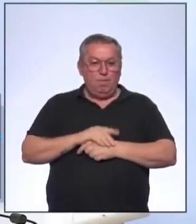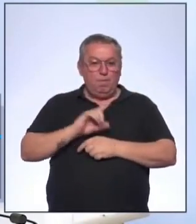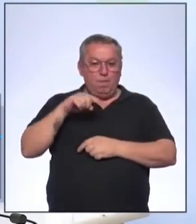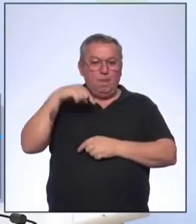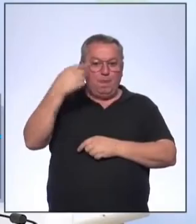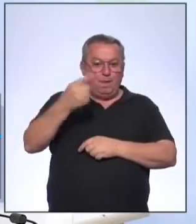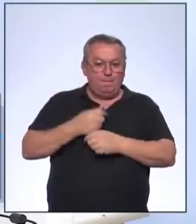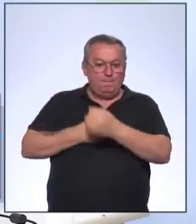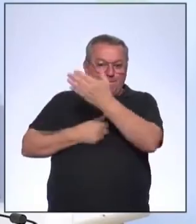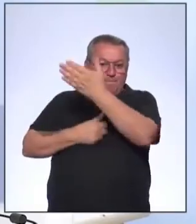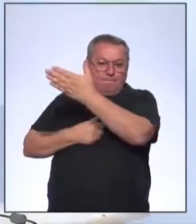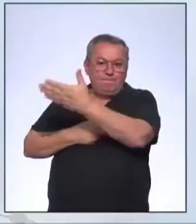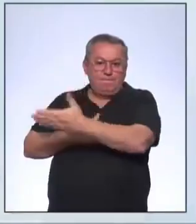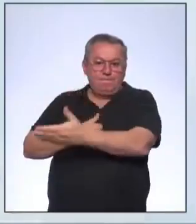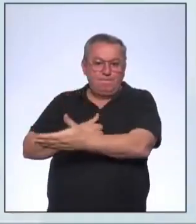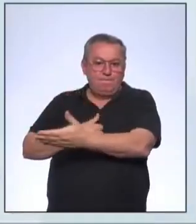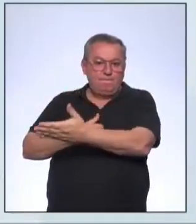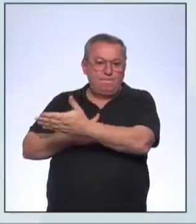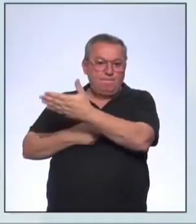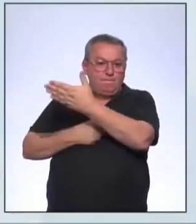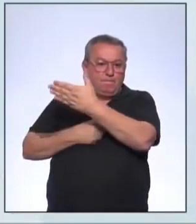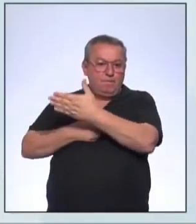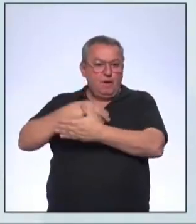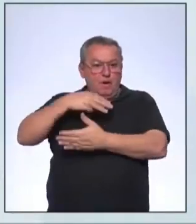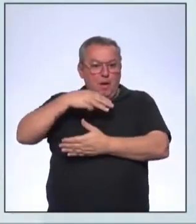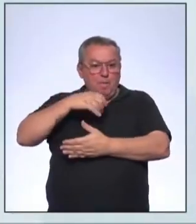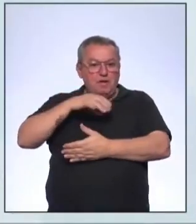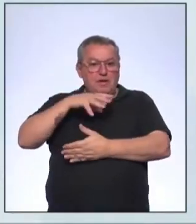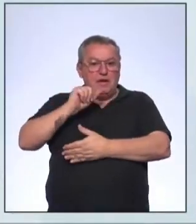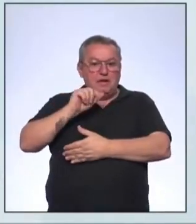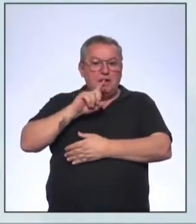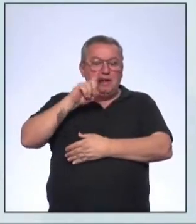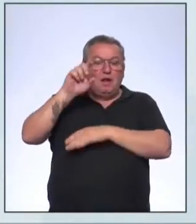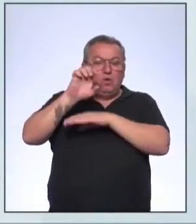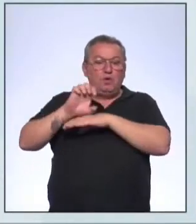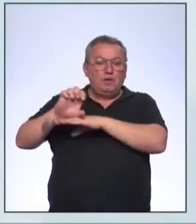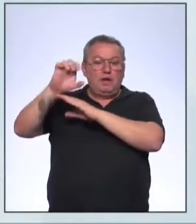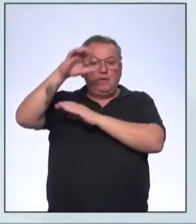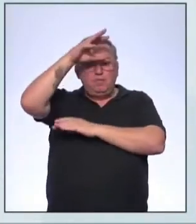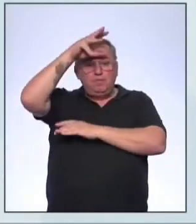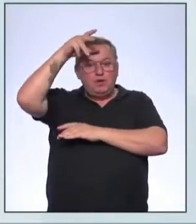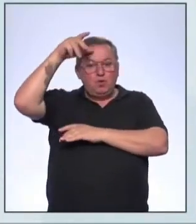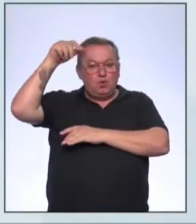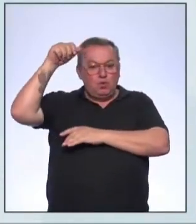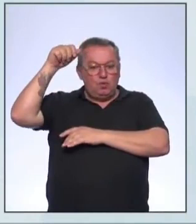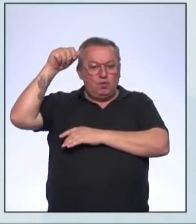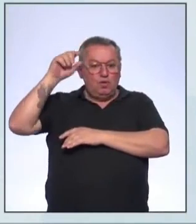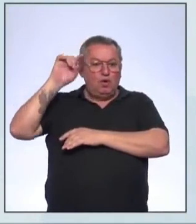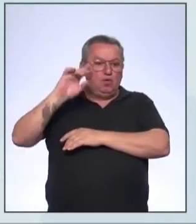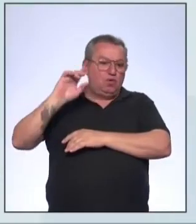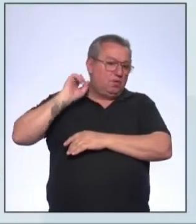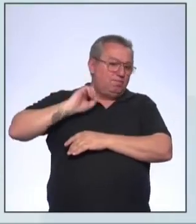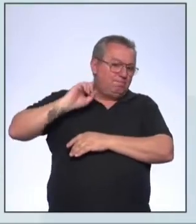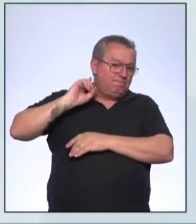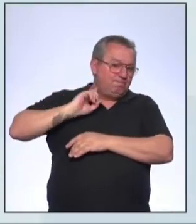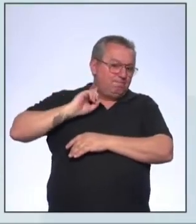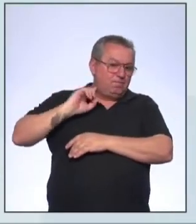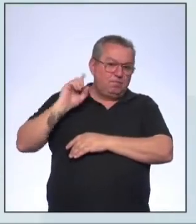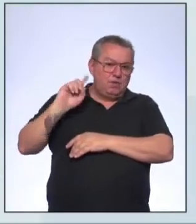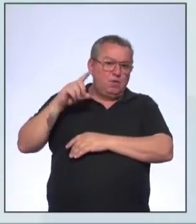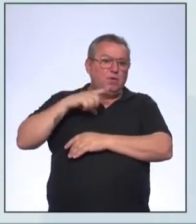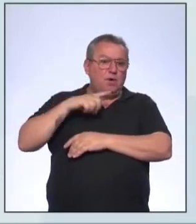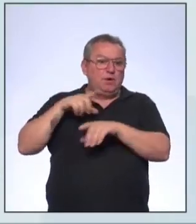imagem, vocês vão ver aí minas em Mato Grosso. Então, não tivemos só minas de ouro nas Minas Gerais, nós